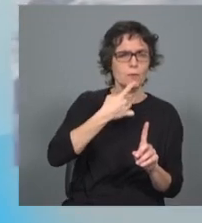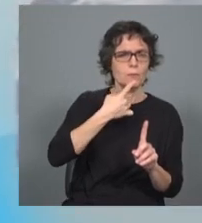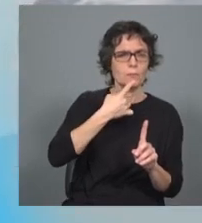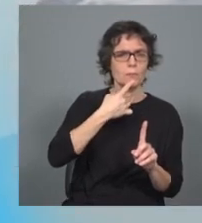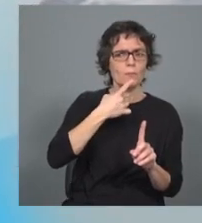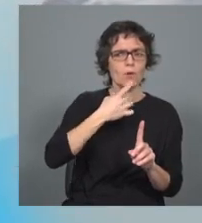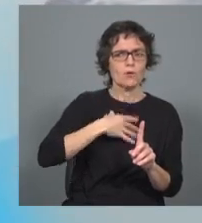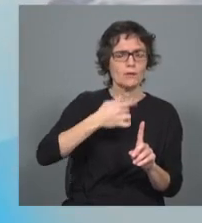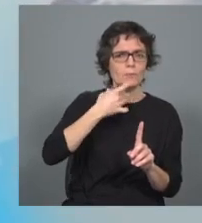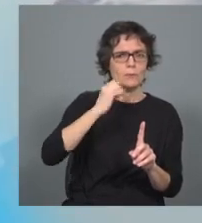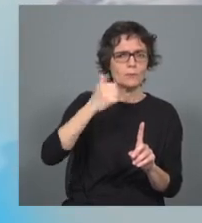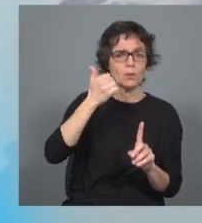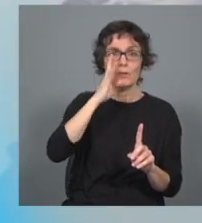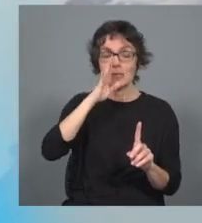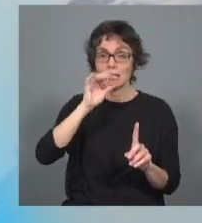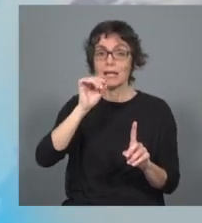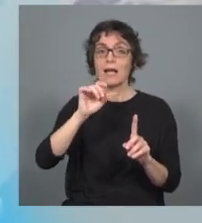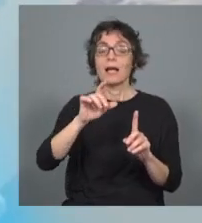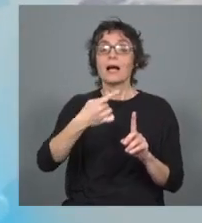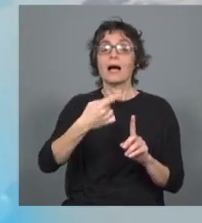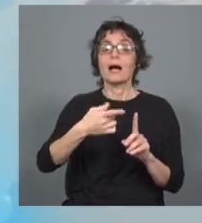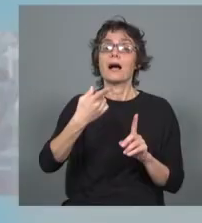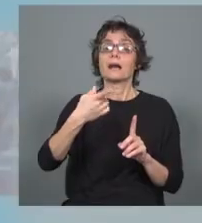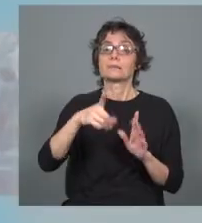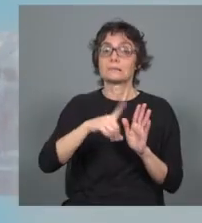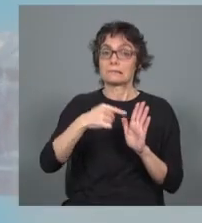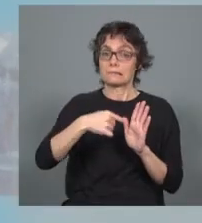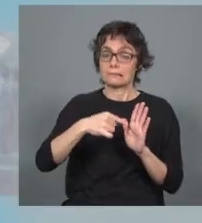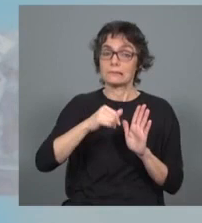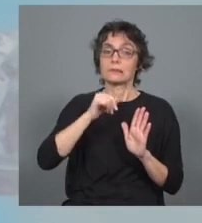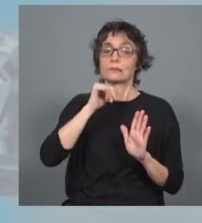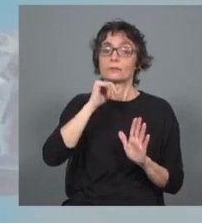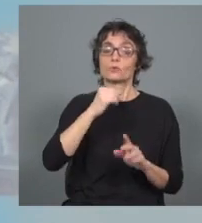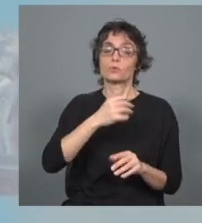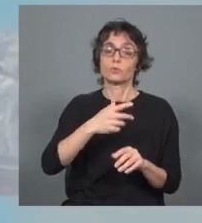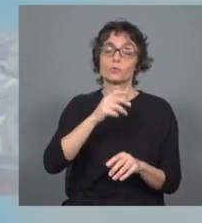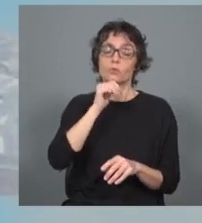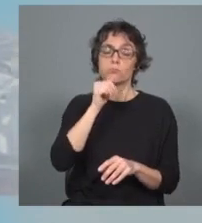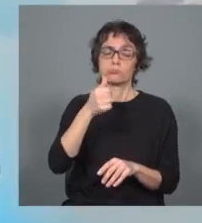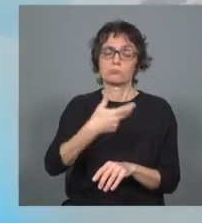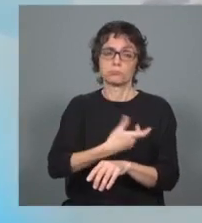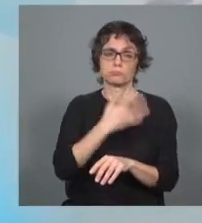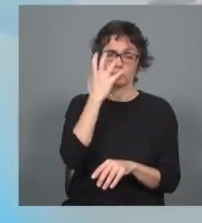si é inconstitucional. Segundo tal acordo, o artigo 24, o artigo 24 da Constituição.